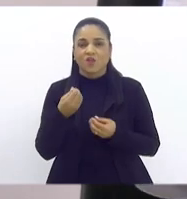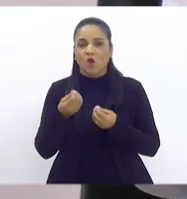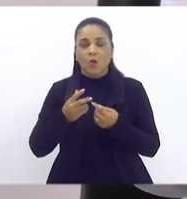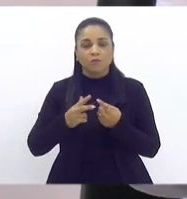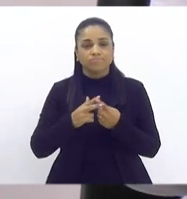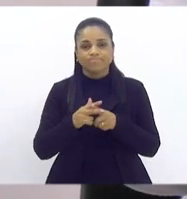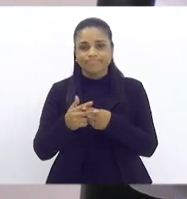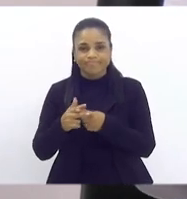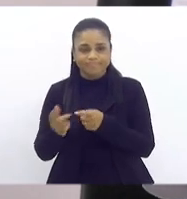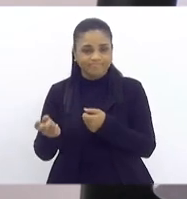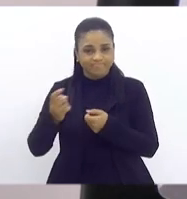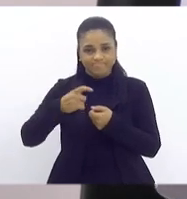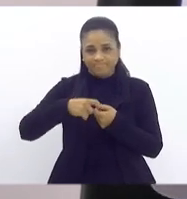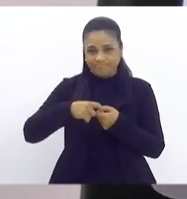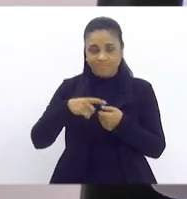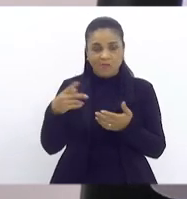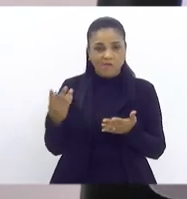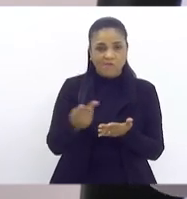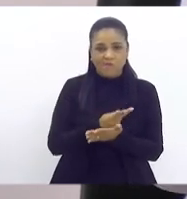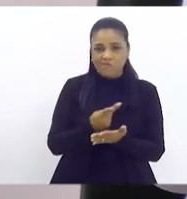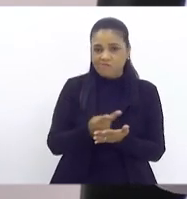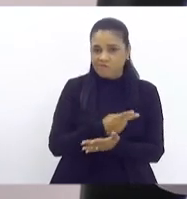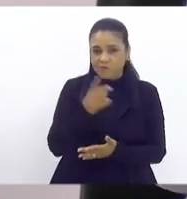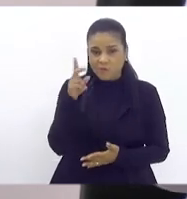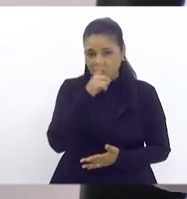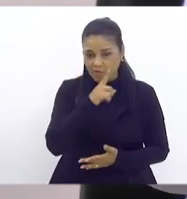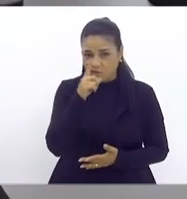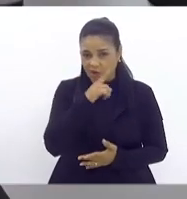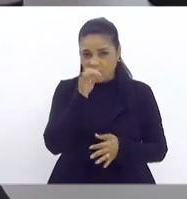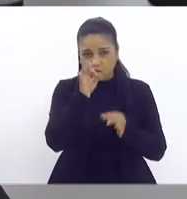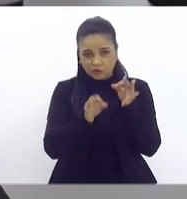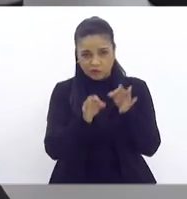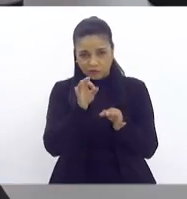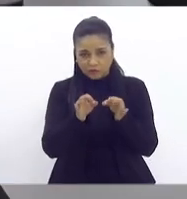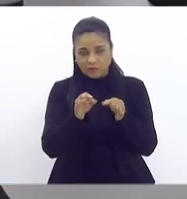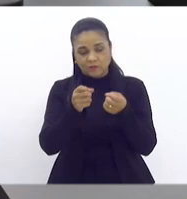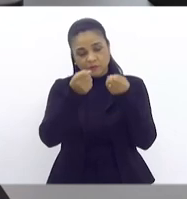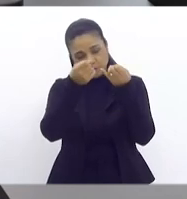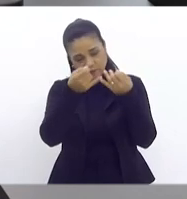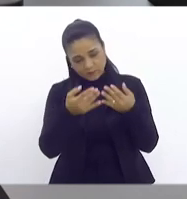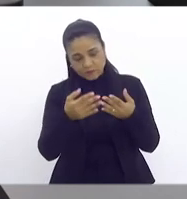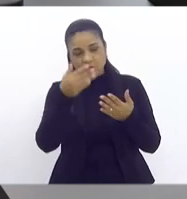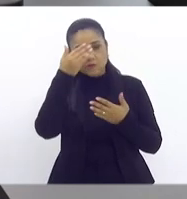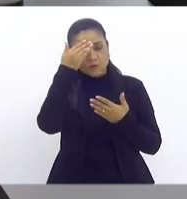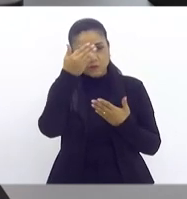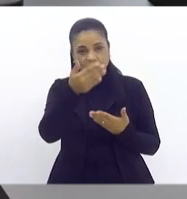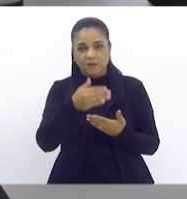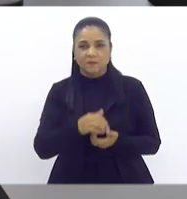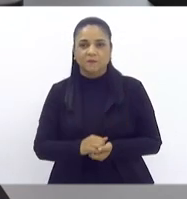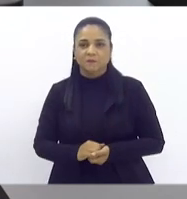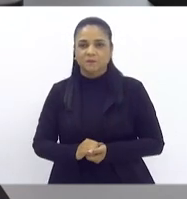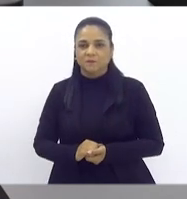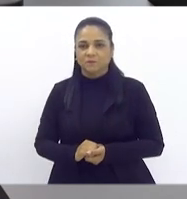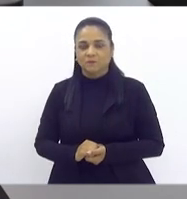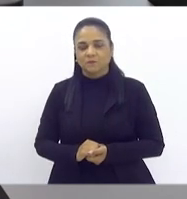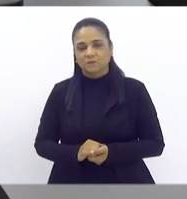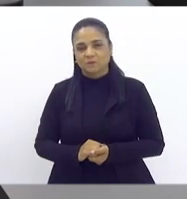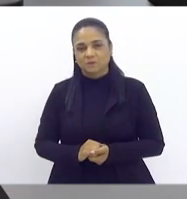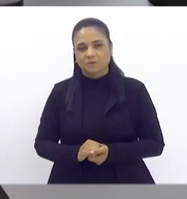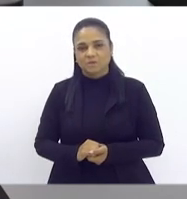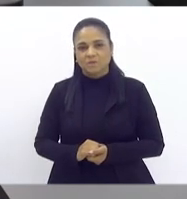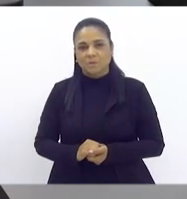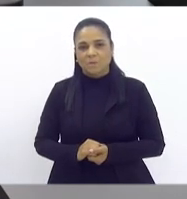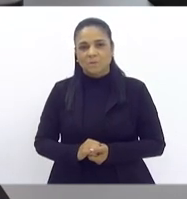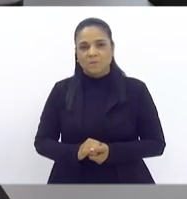erros judiciais Então gostaria que o senhor também pudesse falar sobre isso muito obrigada bem